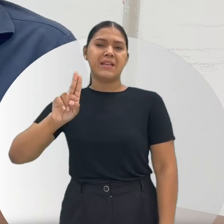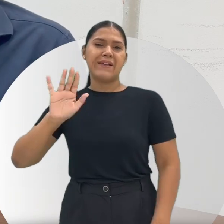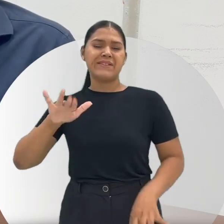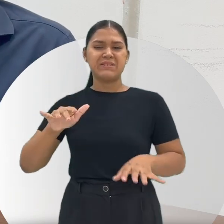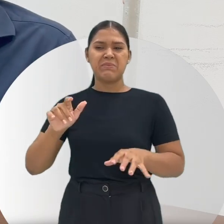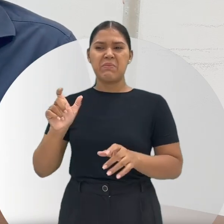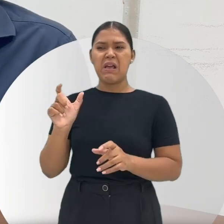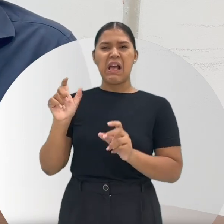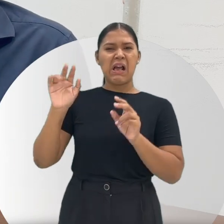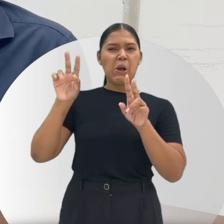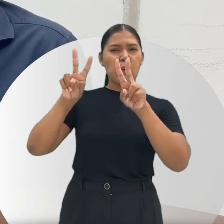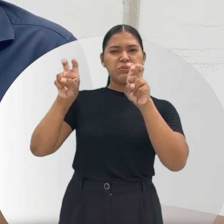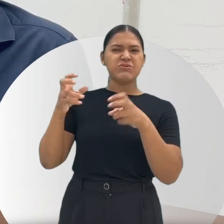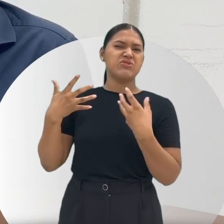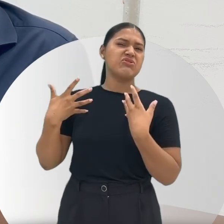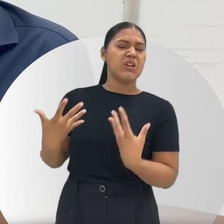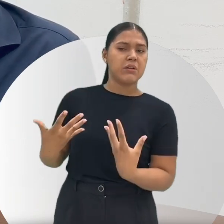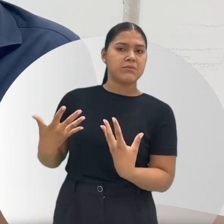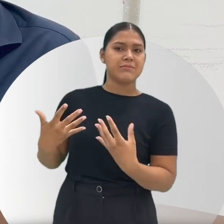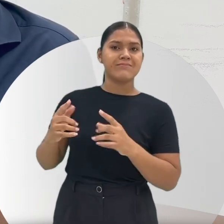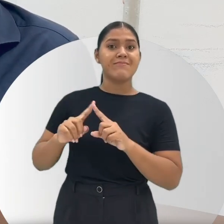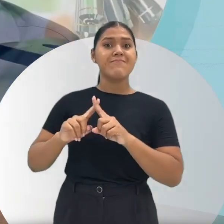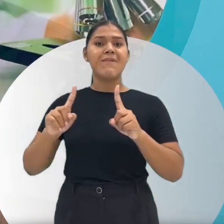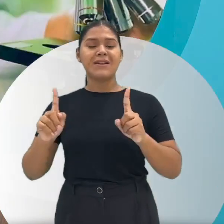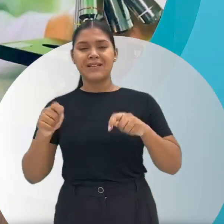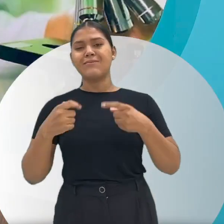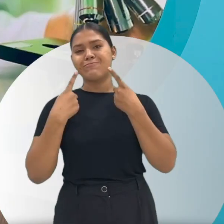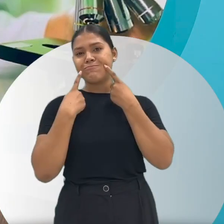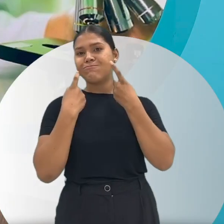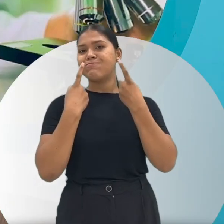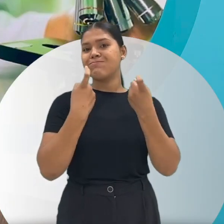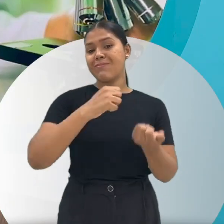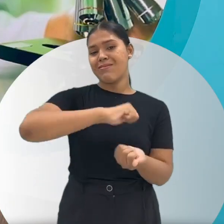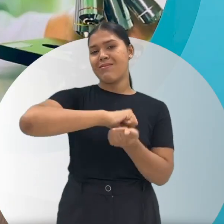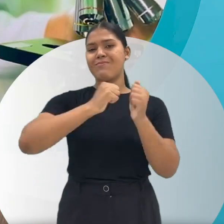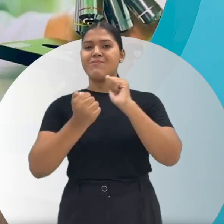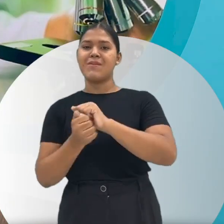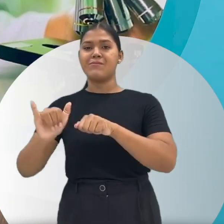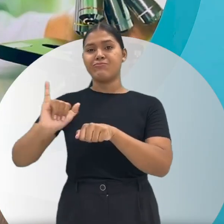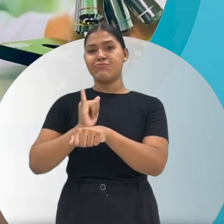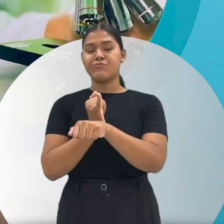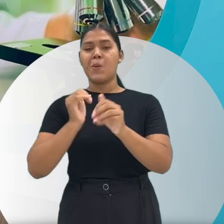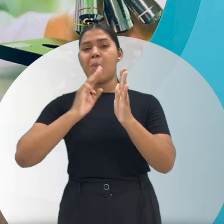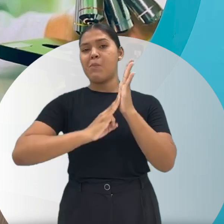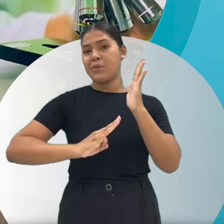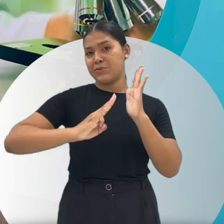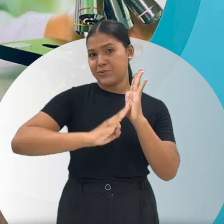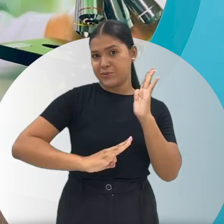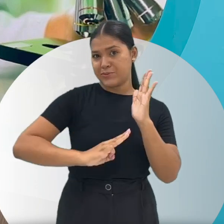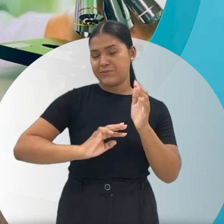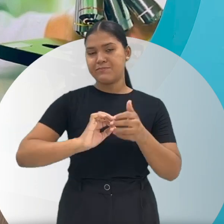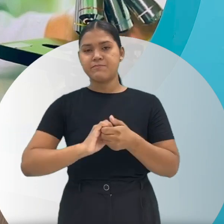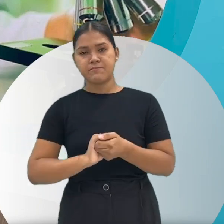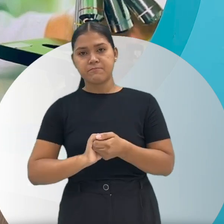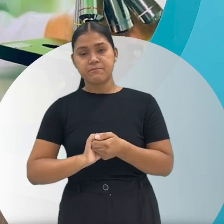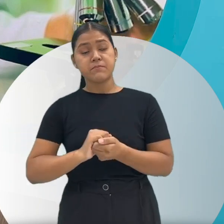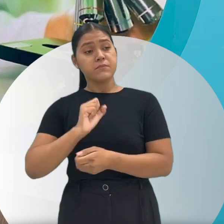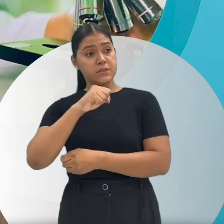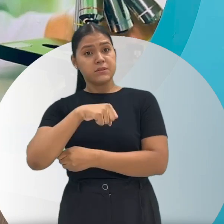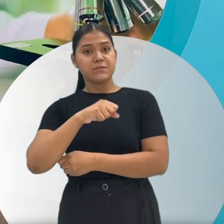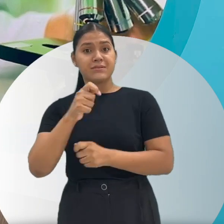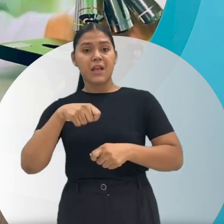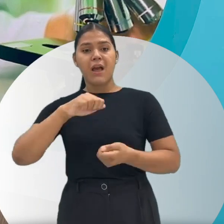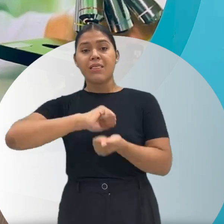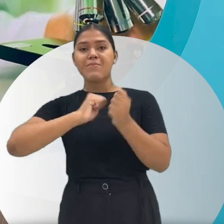para aquilo que pode ser interessante para a vida dele. E tem essa questão da matemática no nosso cotidiano, né? Porque está em